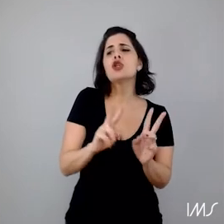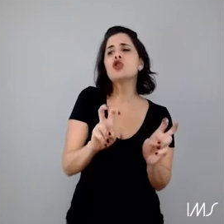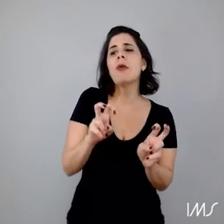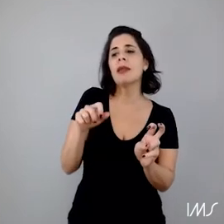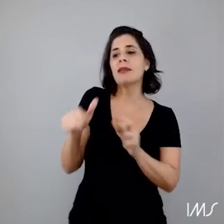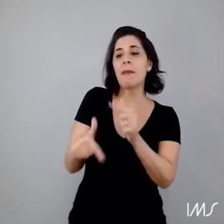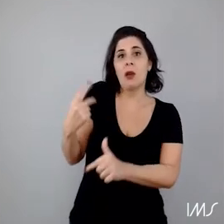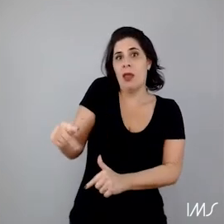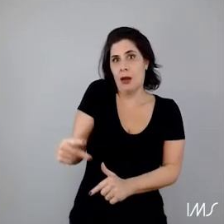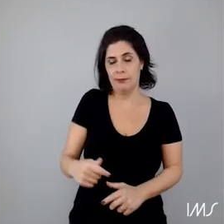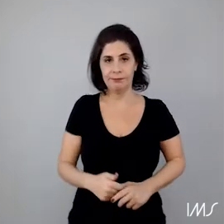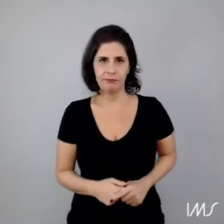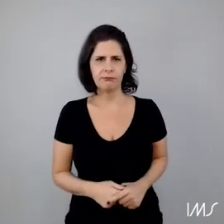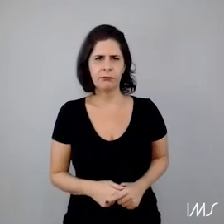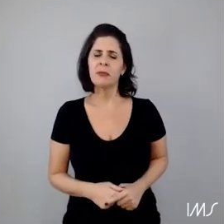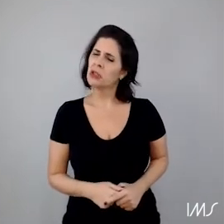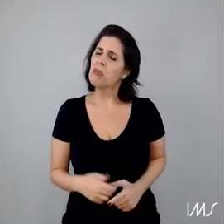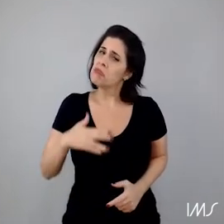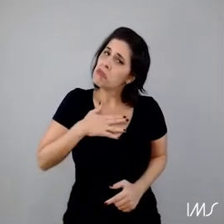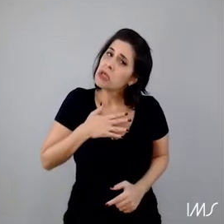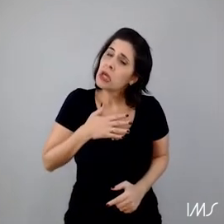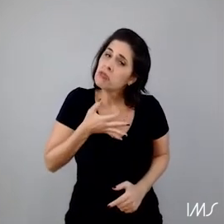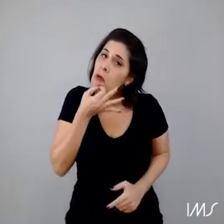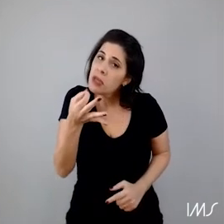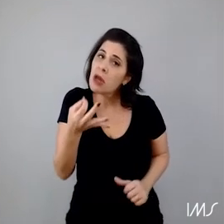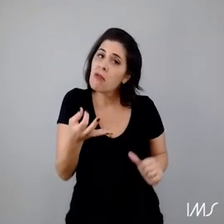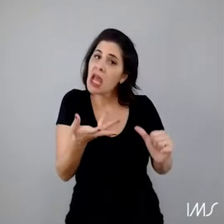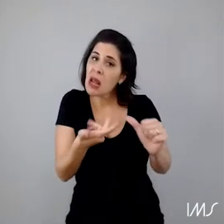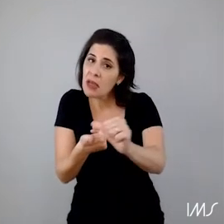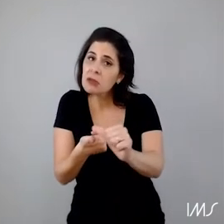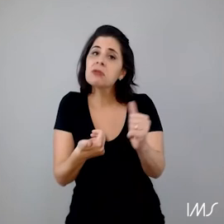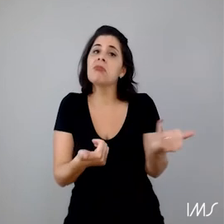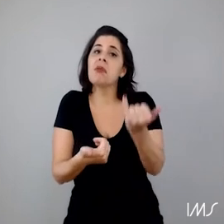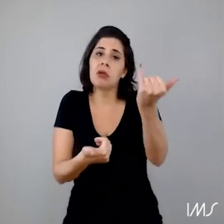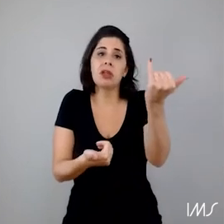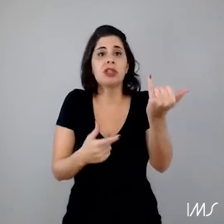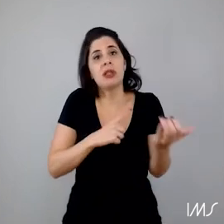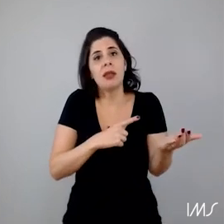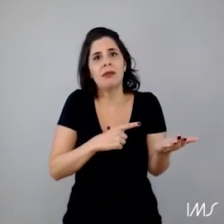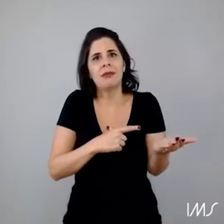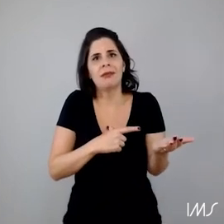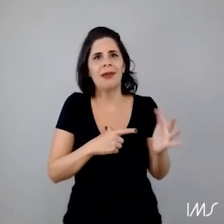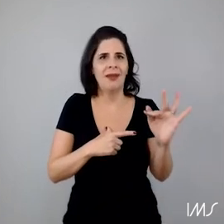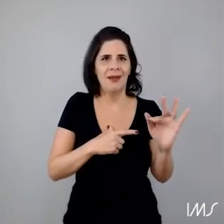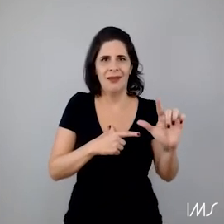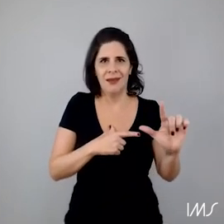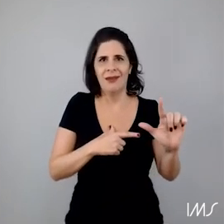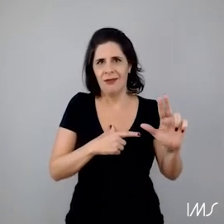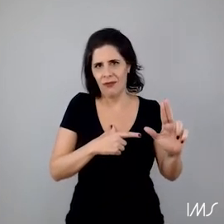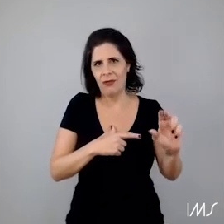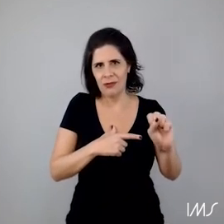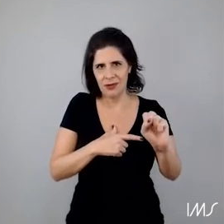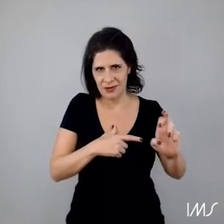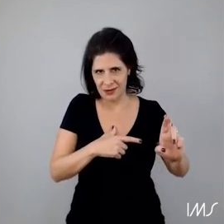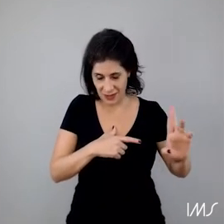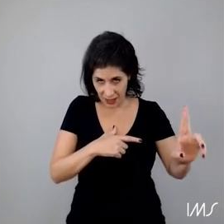correspondências entre Stefânia e Flusser, né, que antecedem, o próximo, por favor, a publicação desses livros.